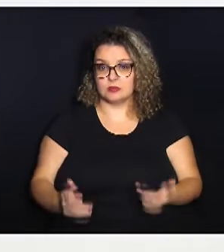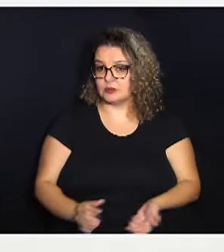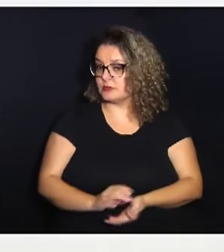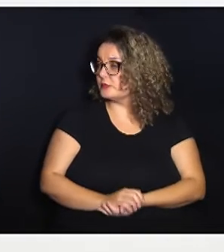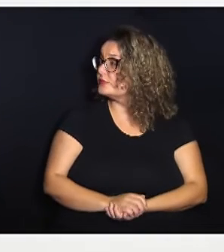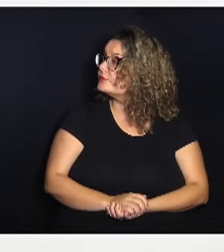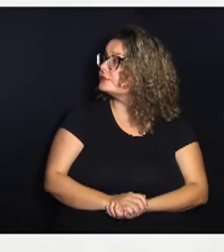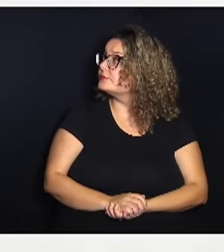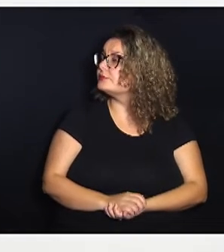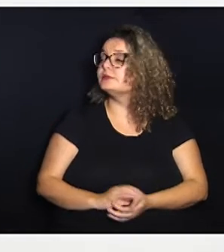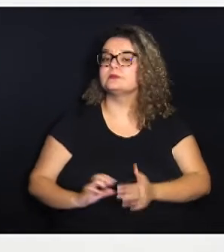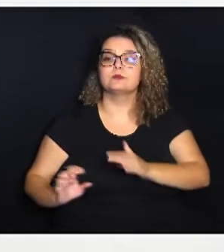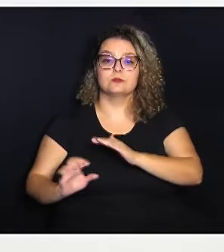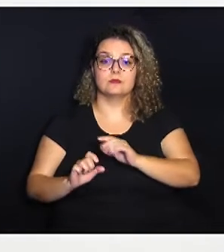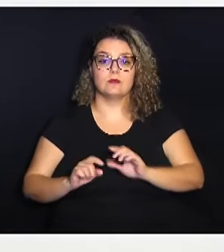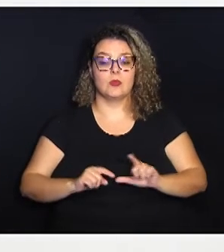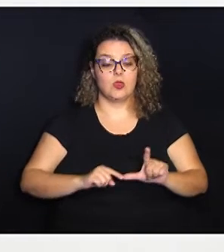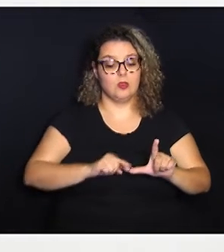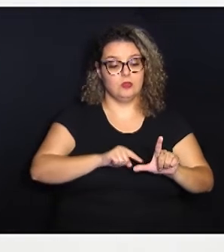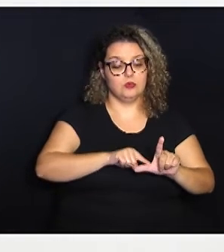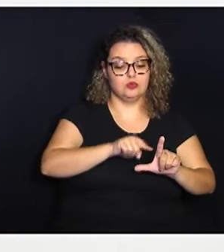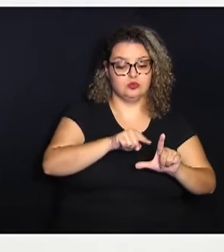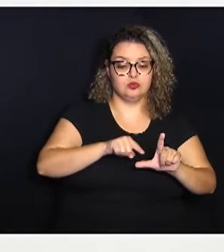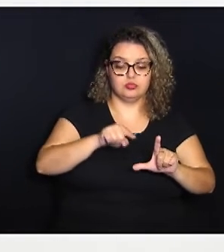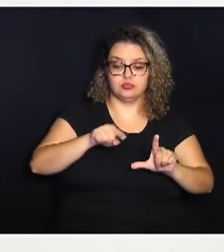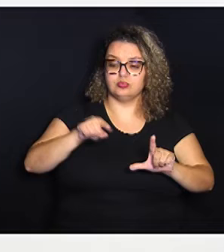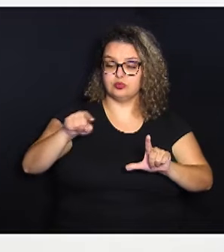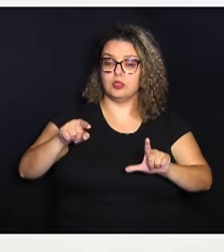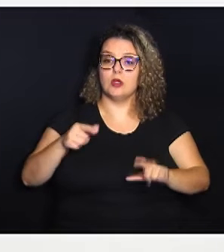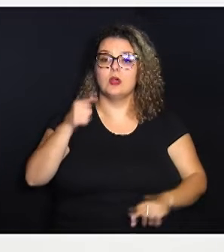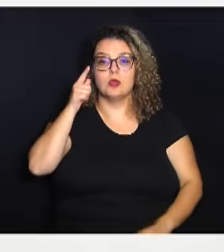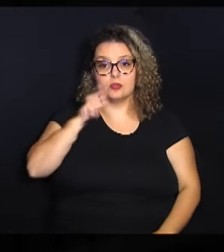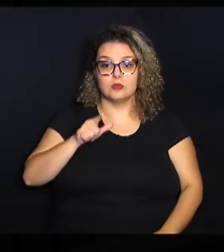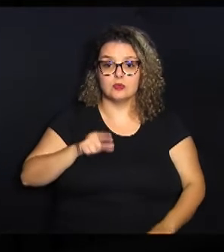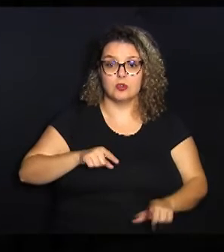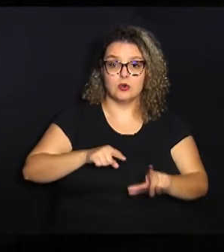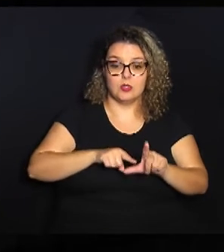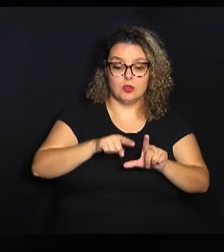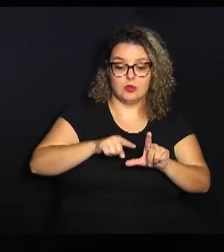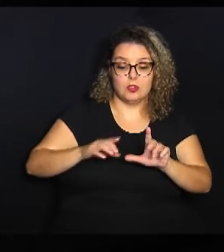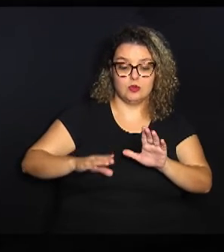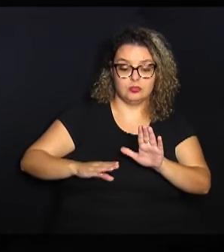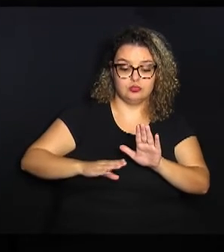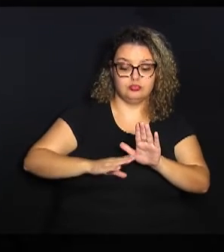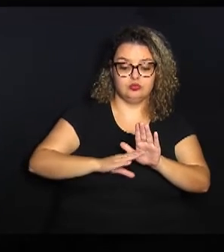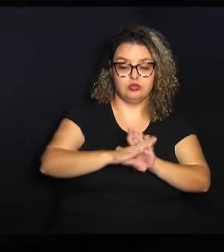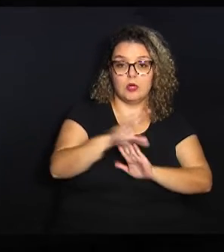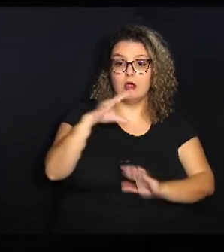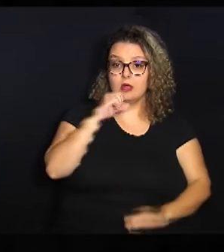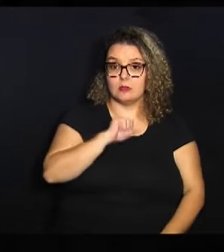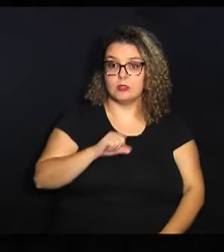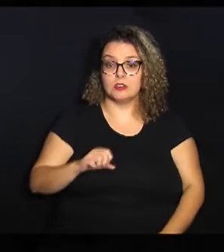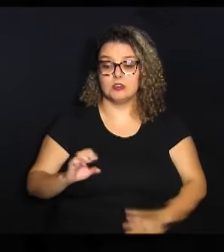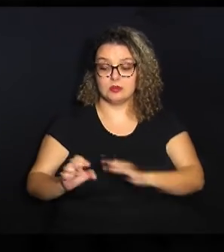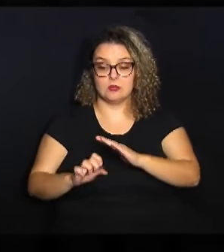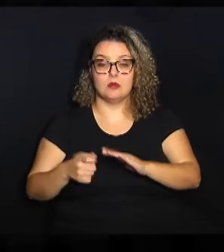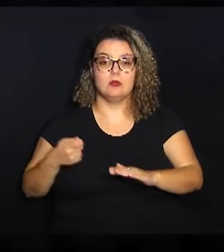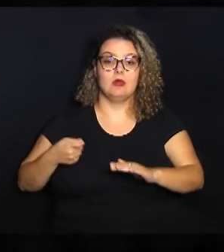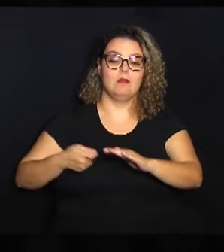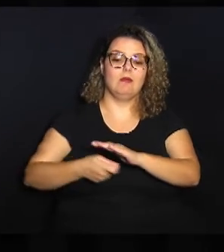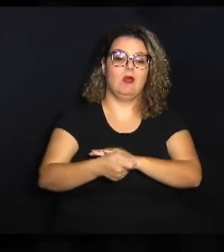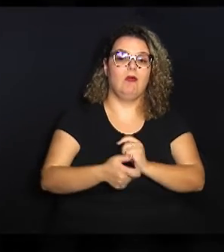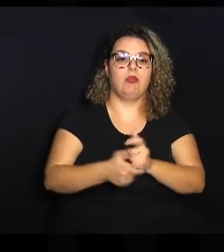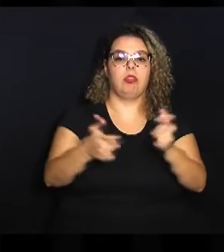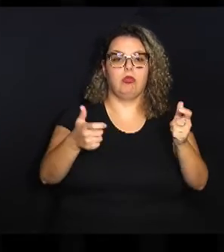Um negócio escalável é aquele que consegue crescer rapidamente sem que a empresa tenha que desembolsar